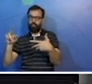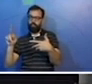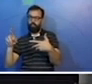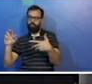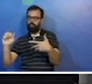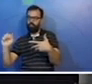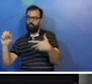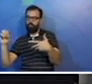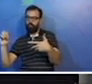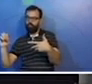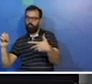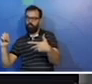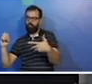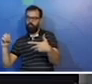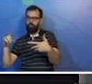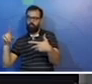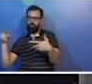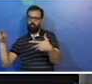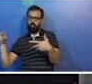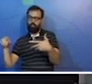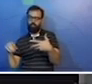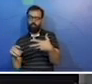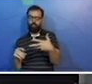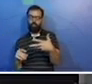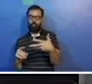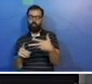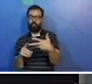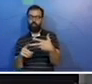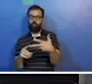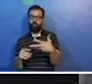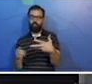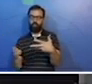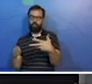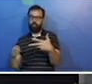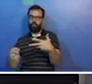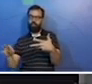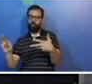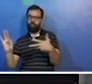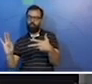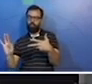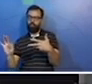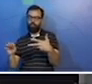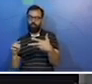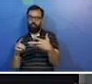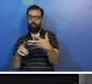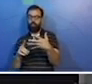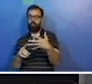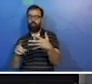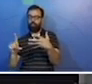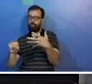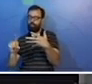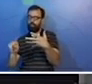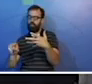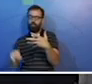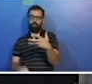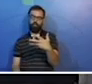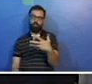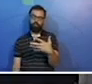herbívoro. Camarão, a truta que se alimenta do camarão, o martim pescador.